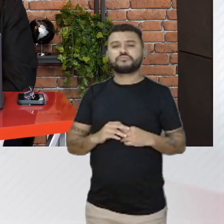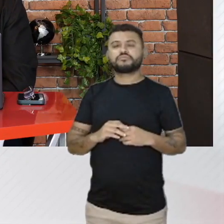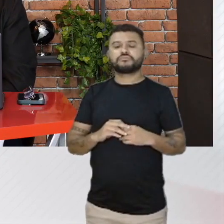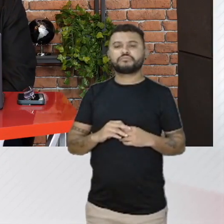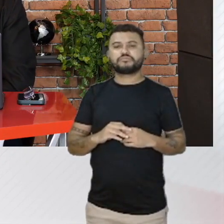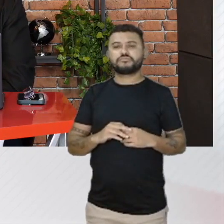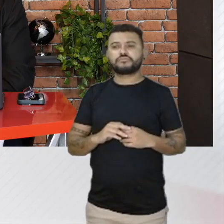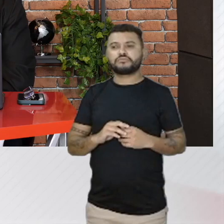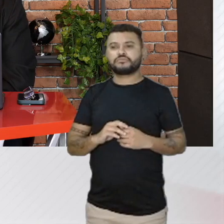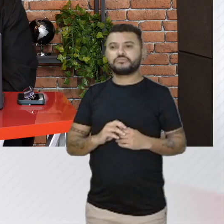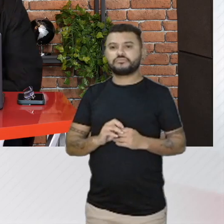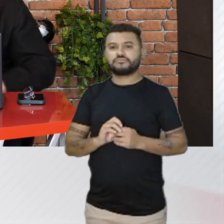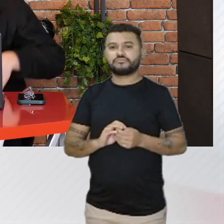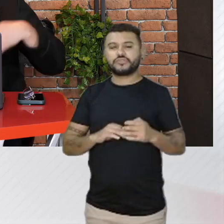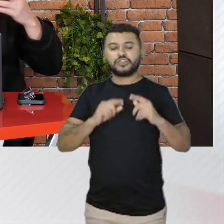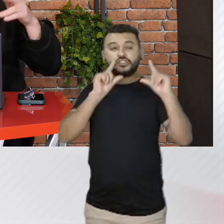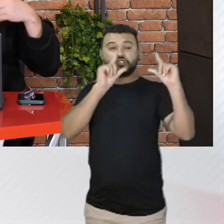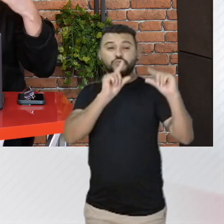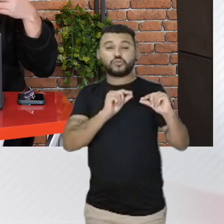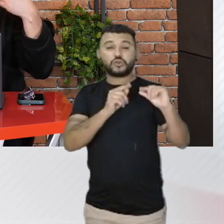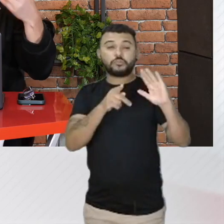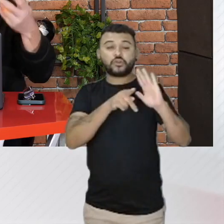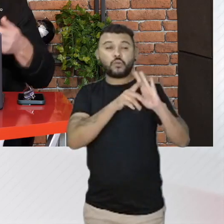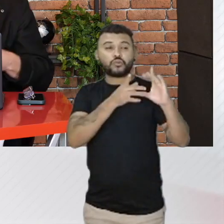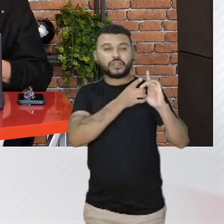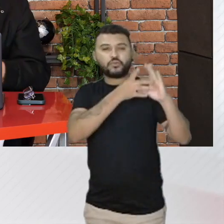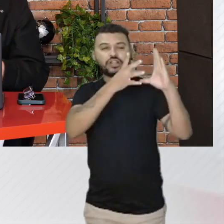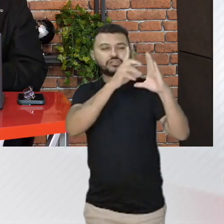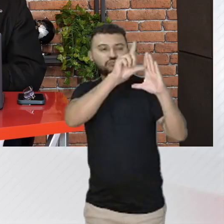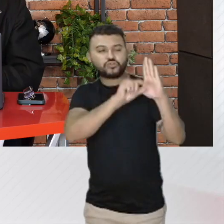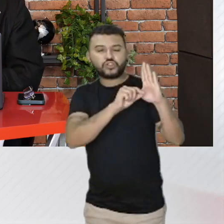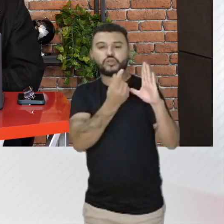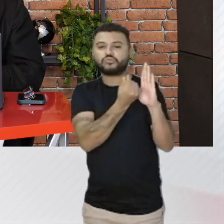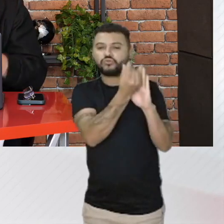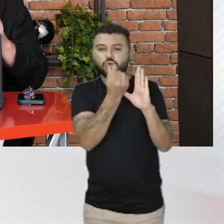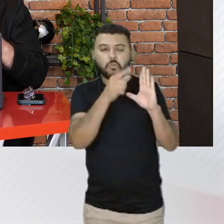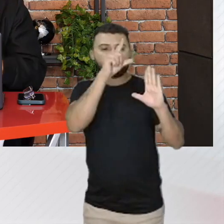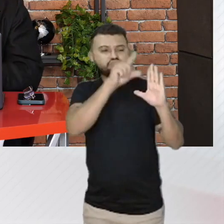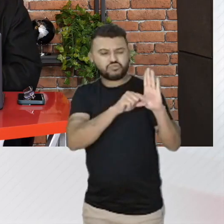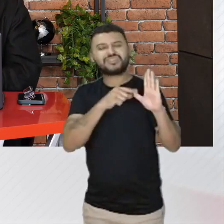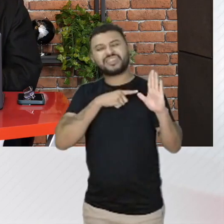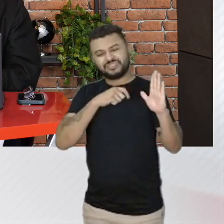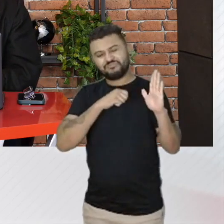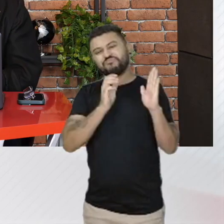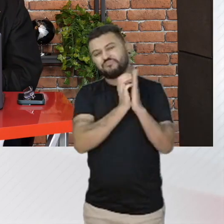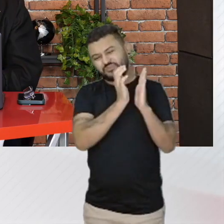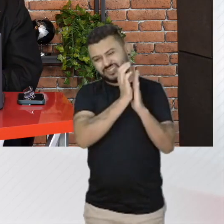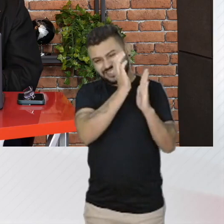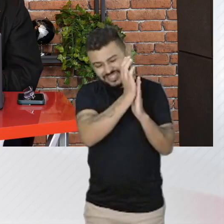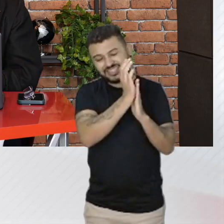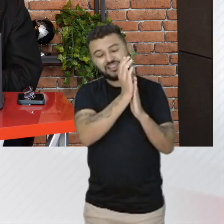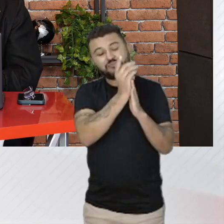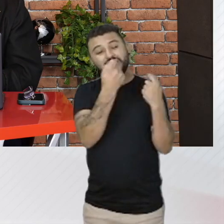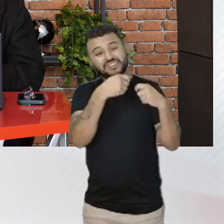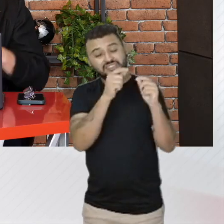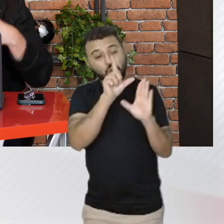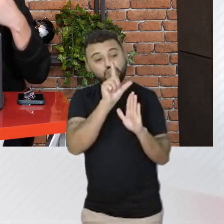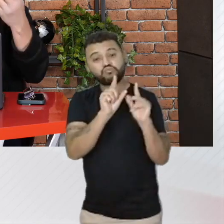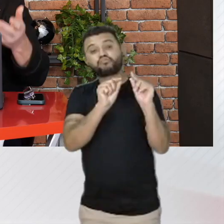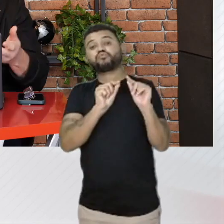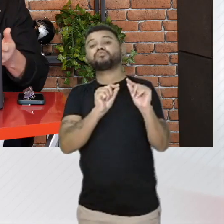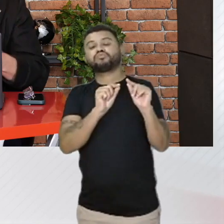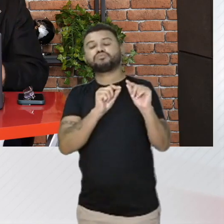diminuição da burocracia, né, pela quantidade de impostos que existe, você diminui muito a burocracia, tudo